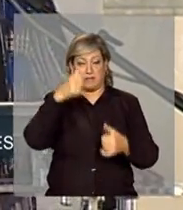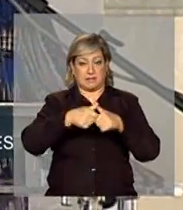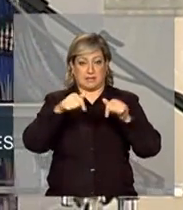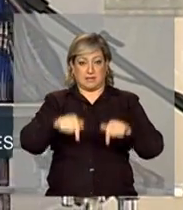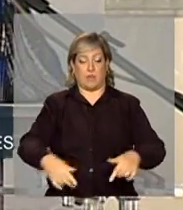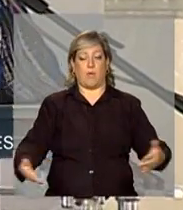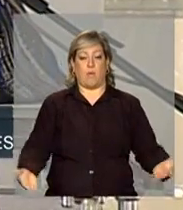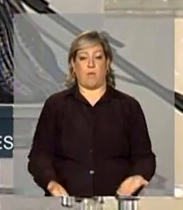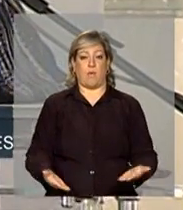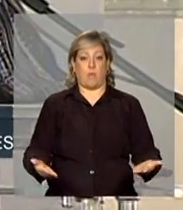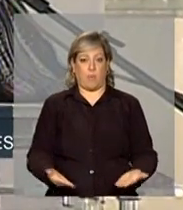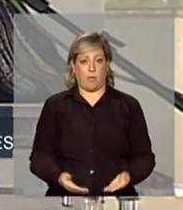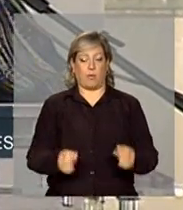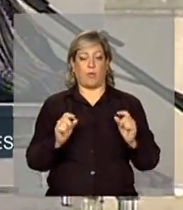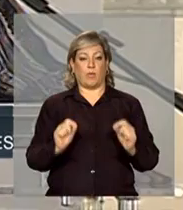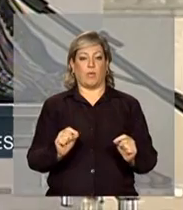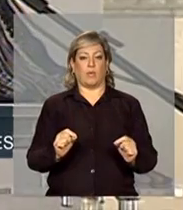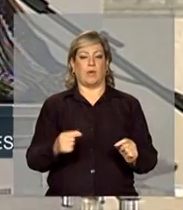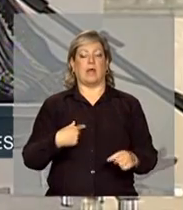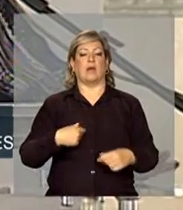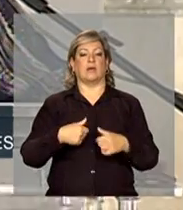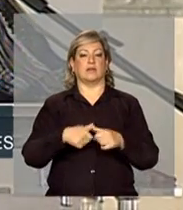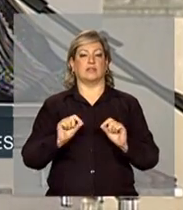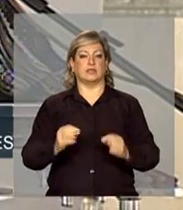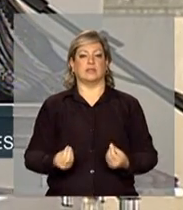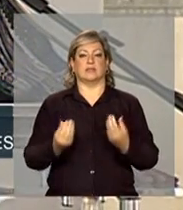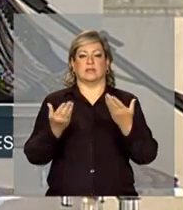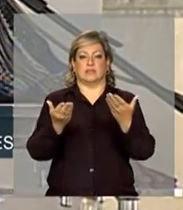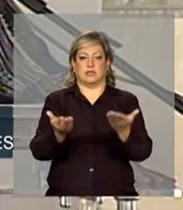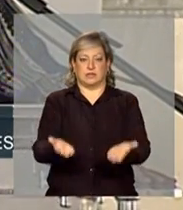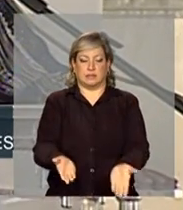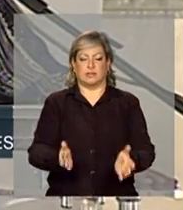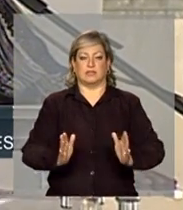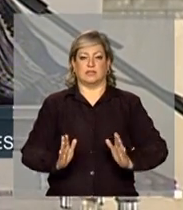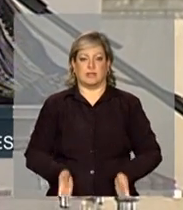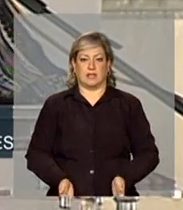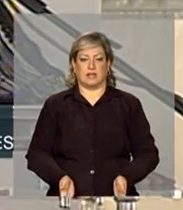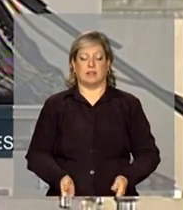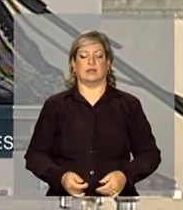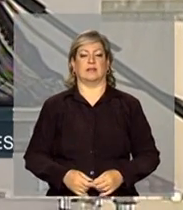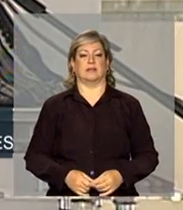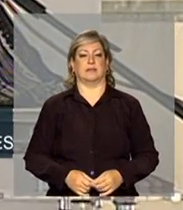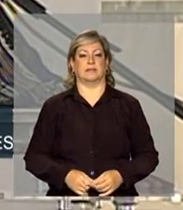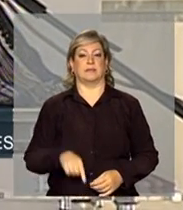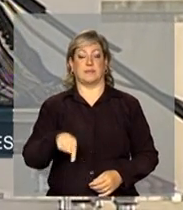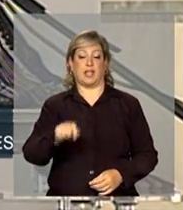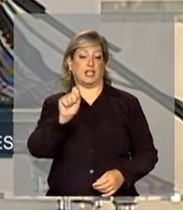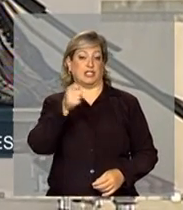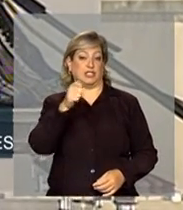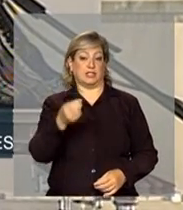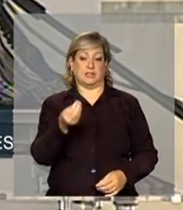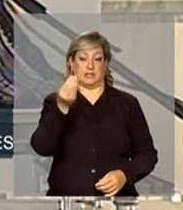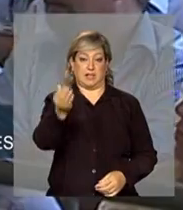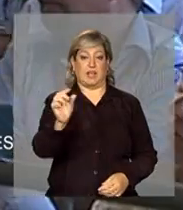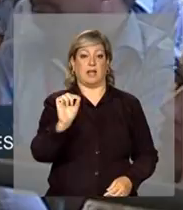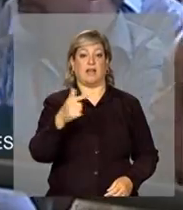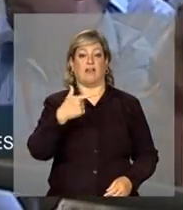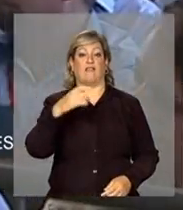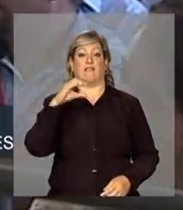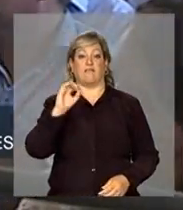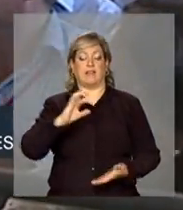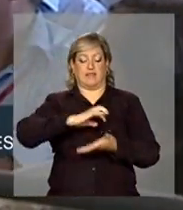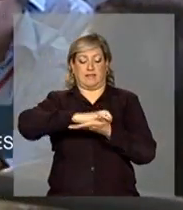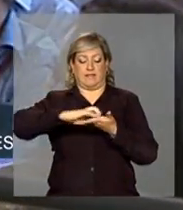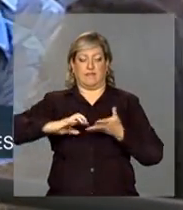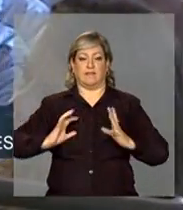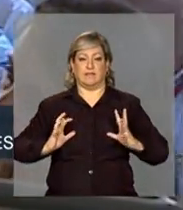presentes, aos quais eu acabo de entregar esta chave das 20